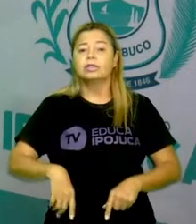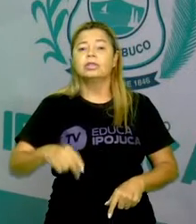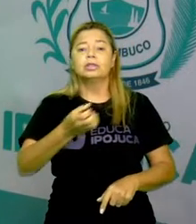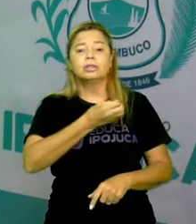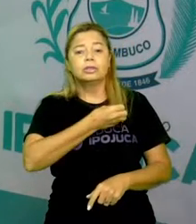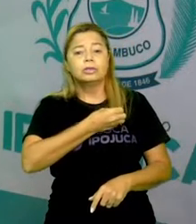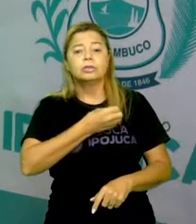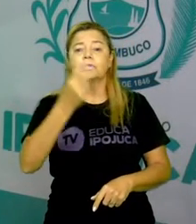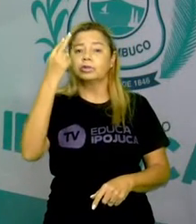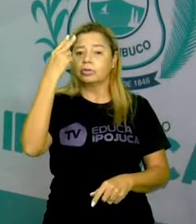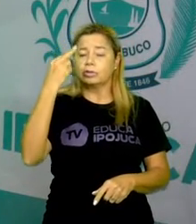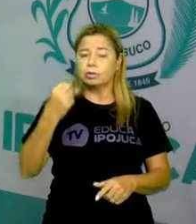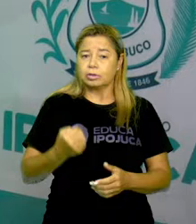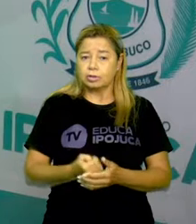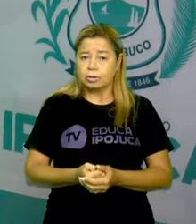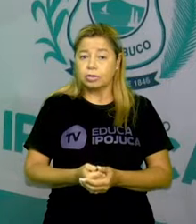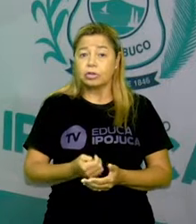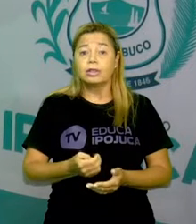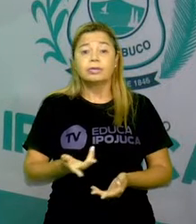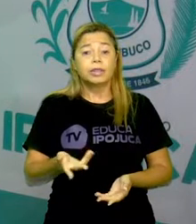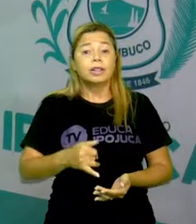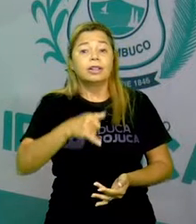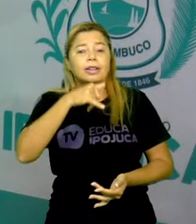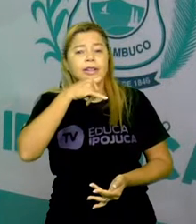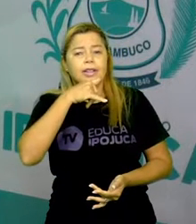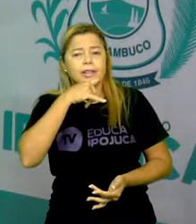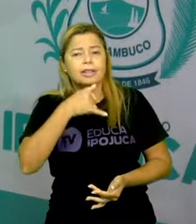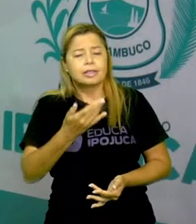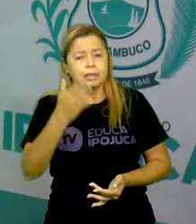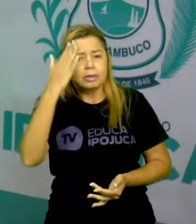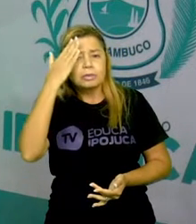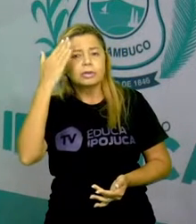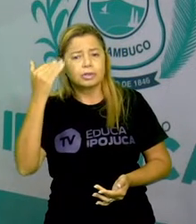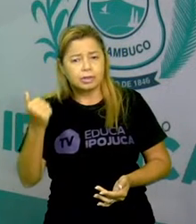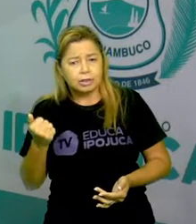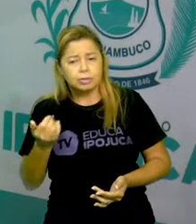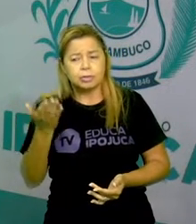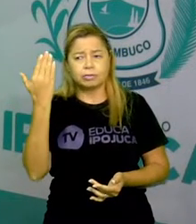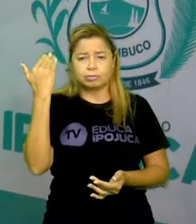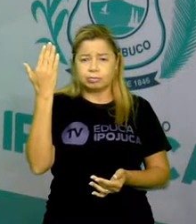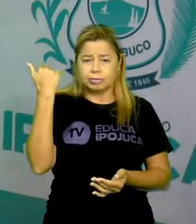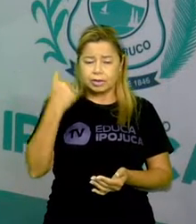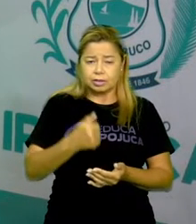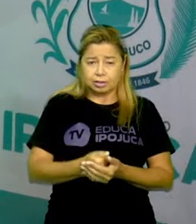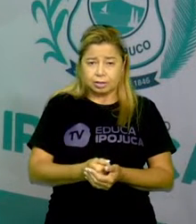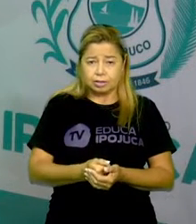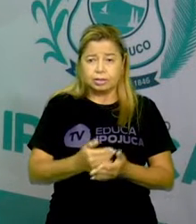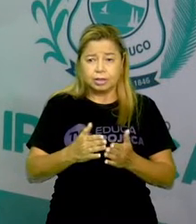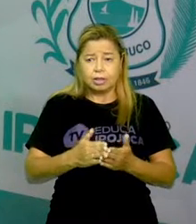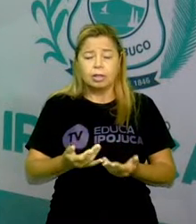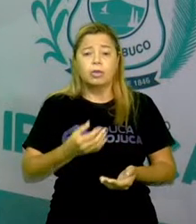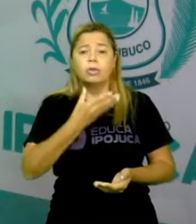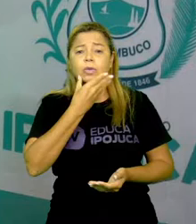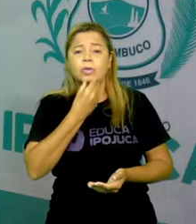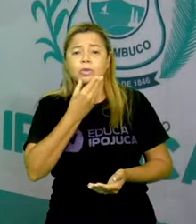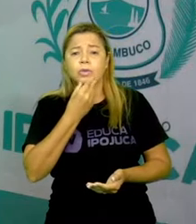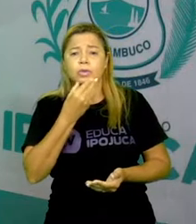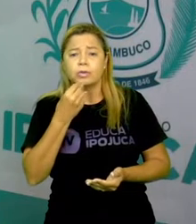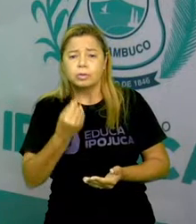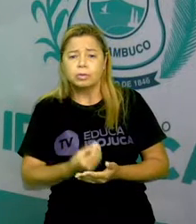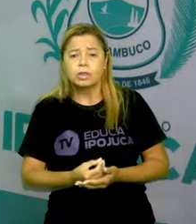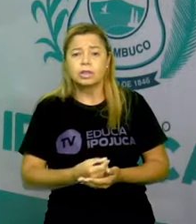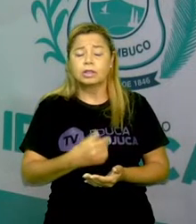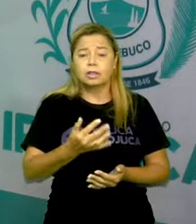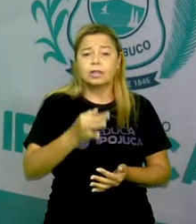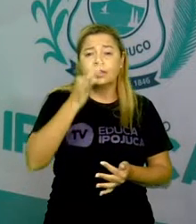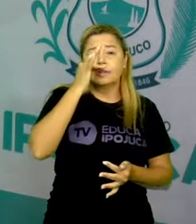isso, vamos lembrar do exemplo do Márcio. Pois é. Lembra do Márcio que colheu em cada estação do último ano um determinado